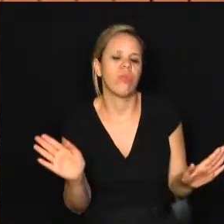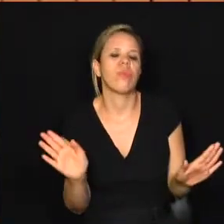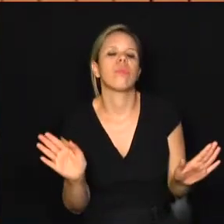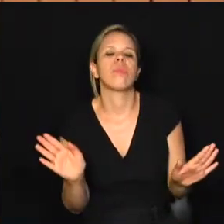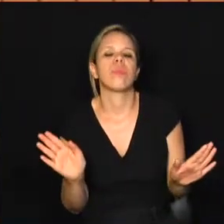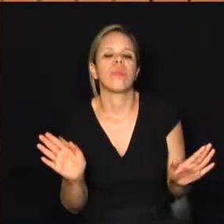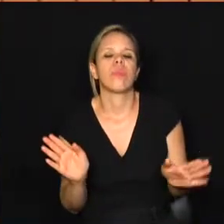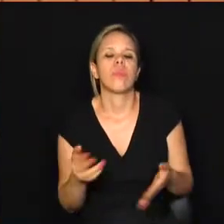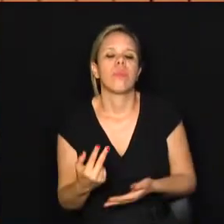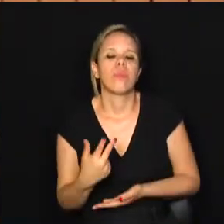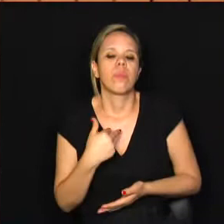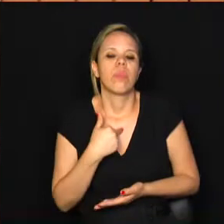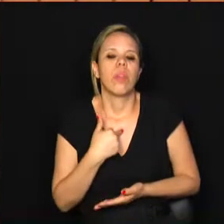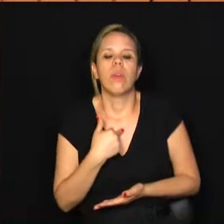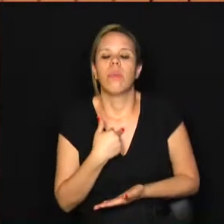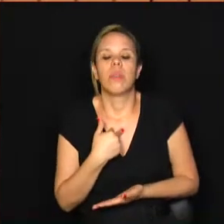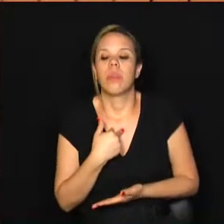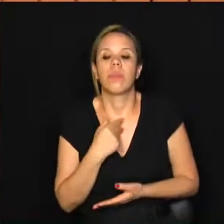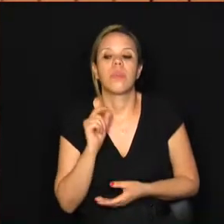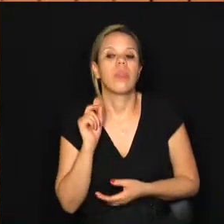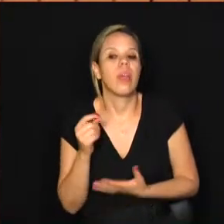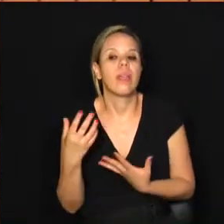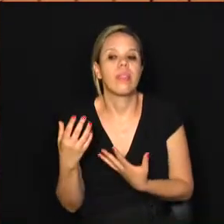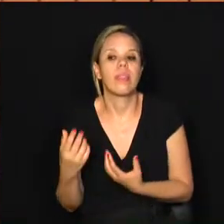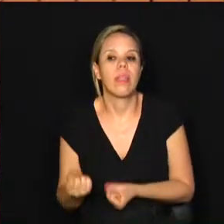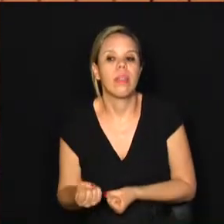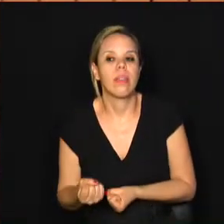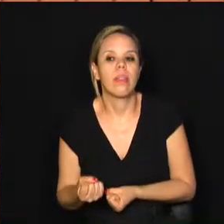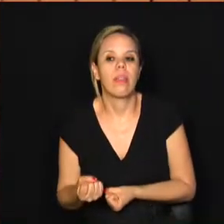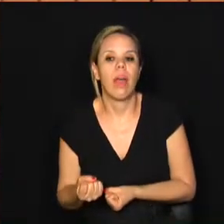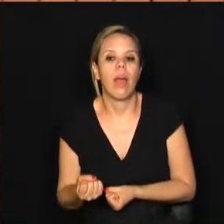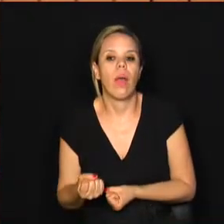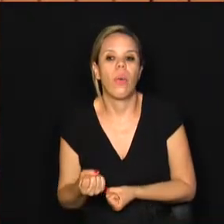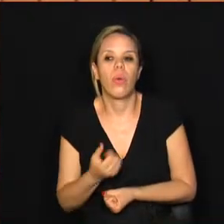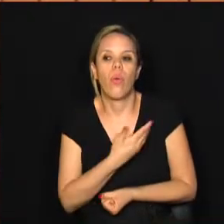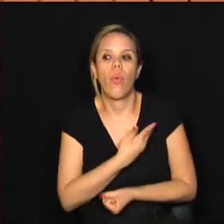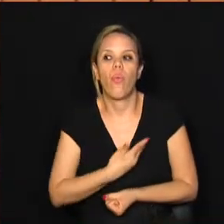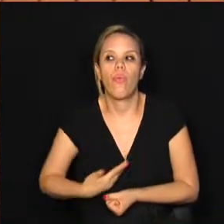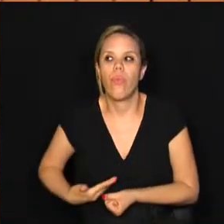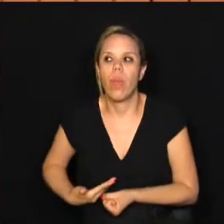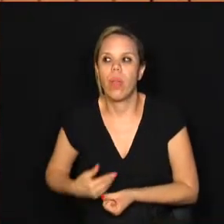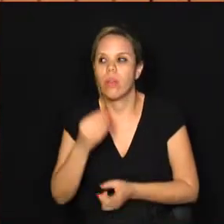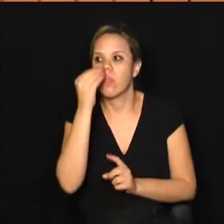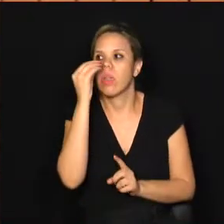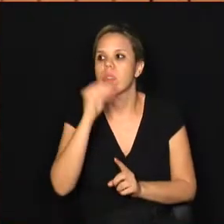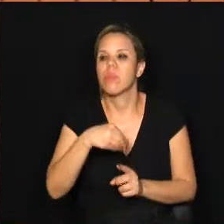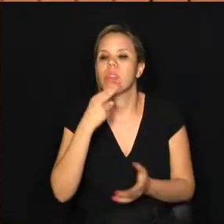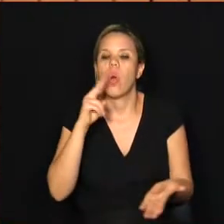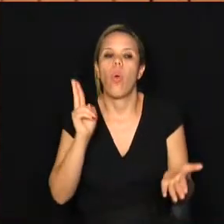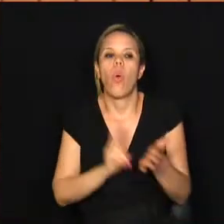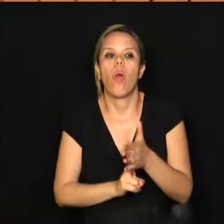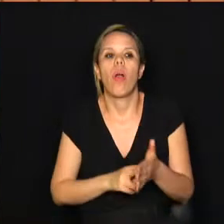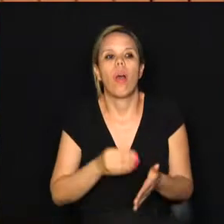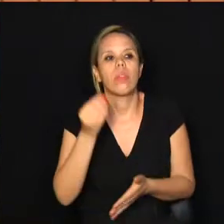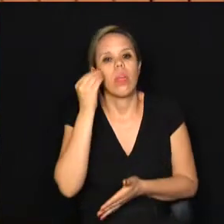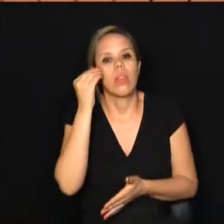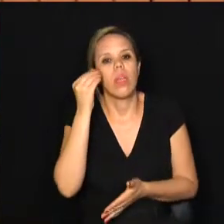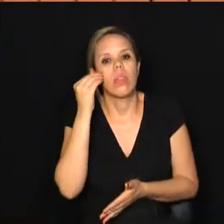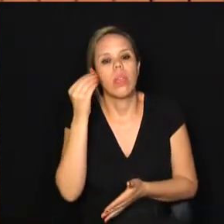Nós não podemos também aceitar o discurso feito pelo atual governo hoje, que tenta